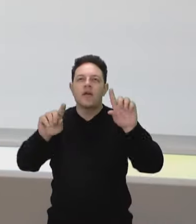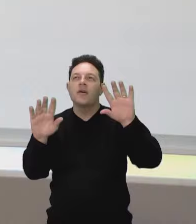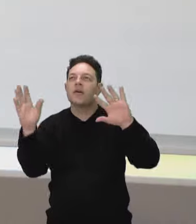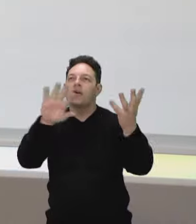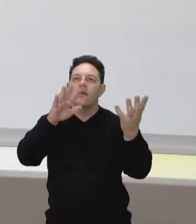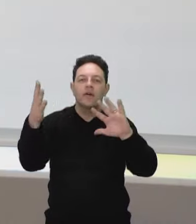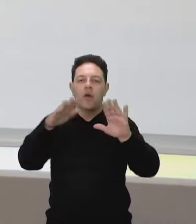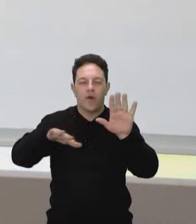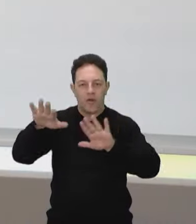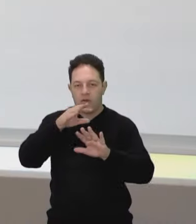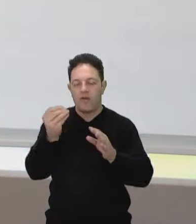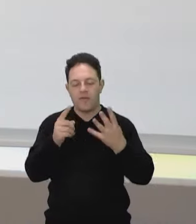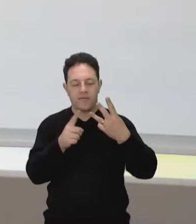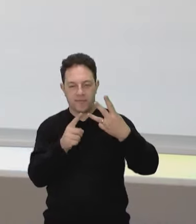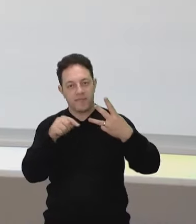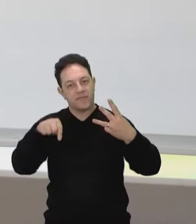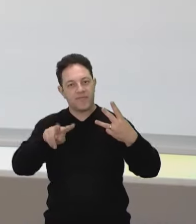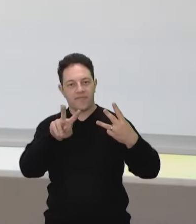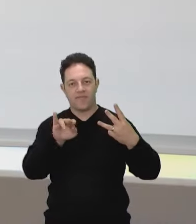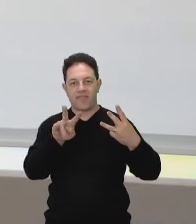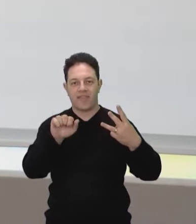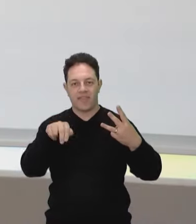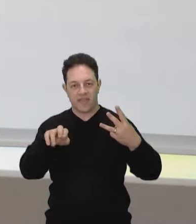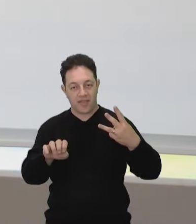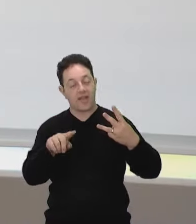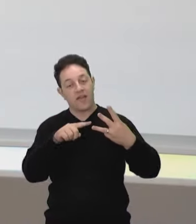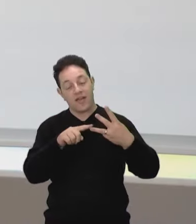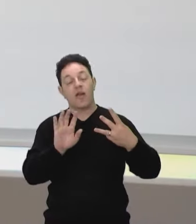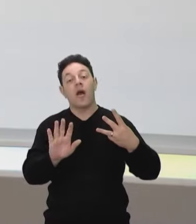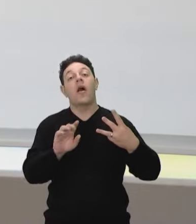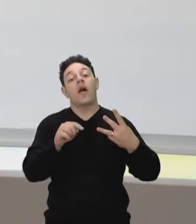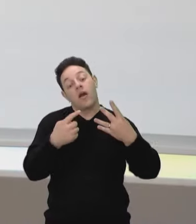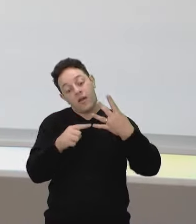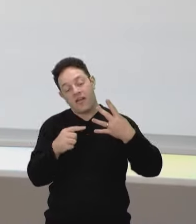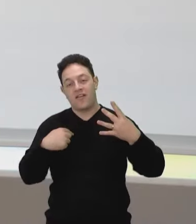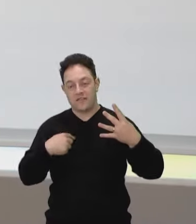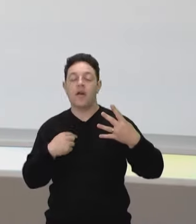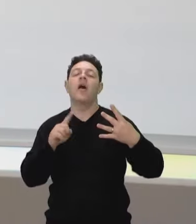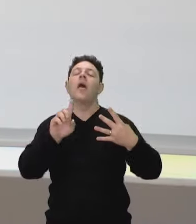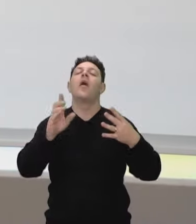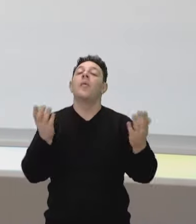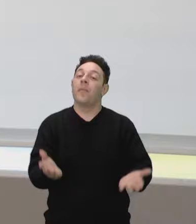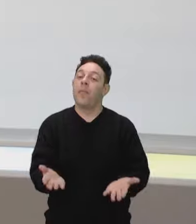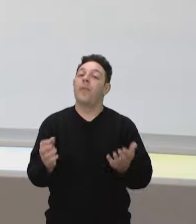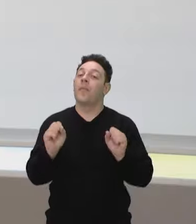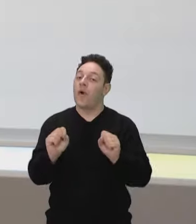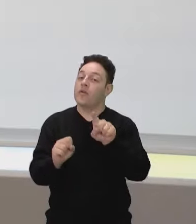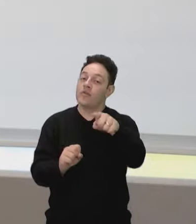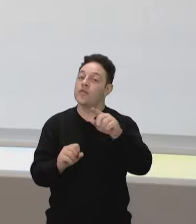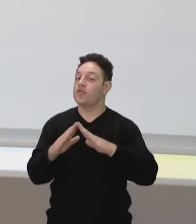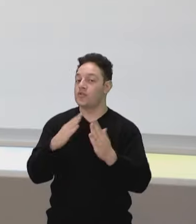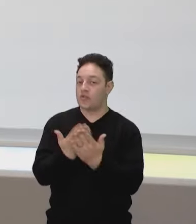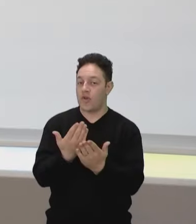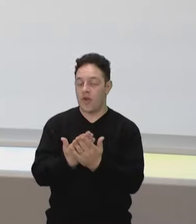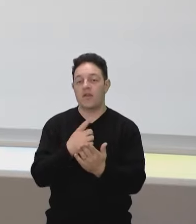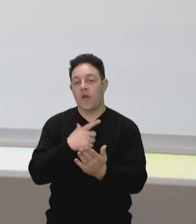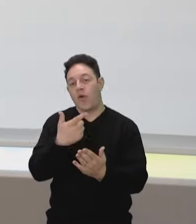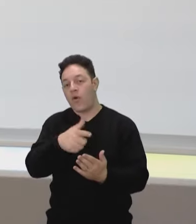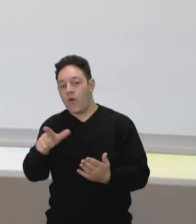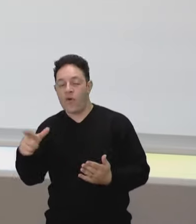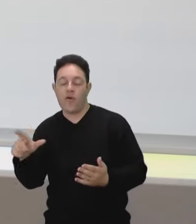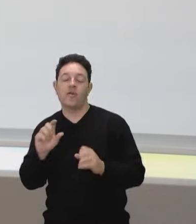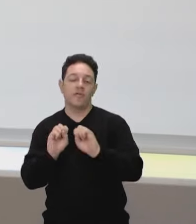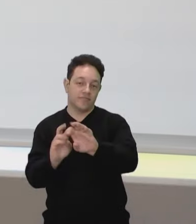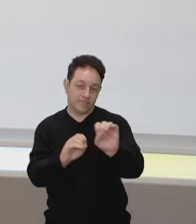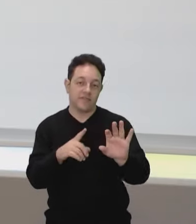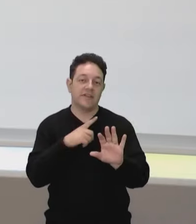Mídias. Pode ser que aí na escola de vocês seja o mesmo professor dando 2 ou 3 componentes curriculares e não tem problema, pode acontecer